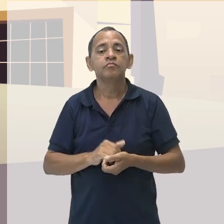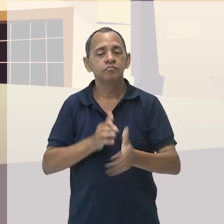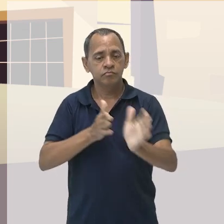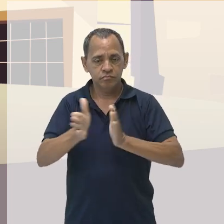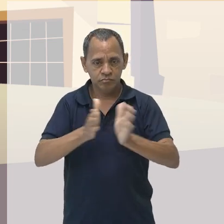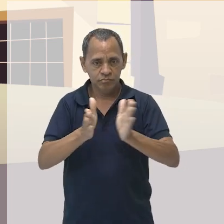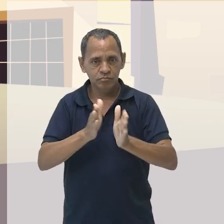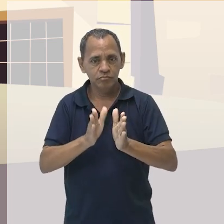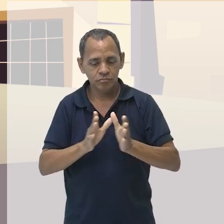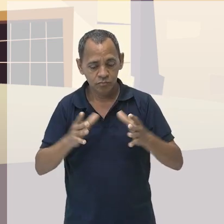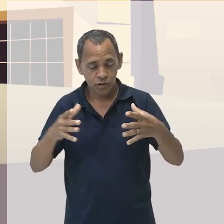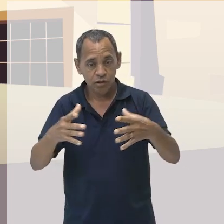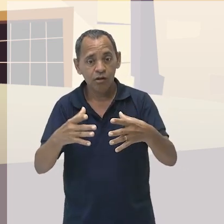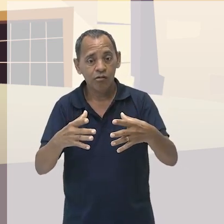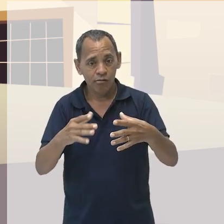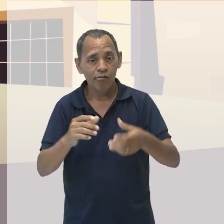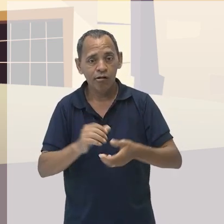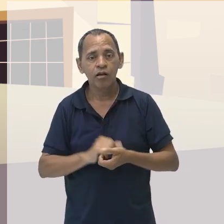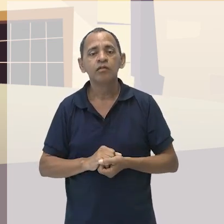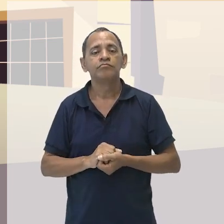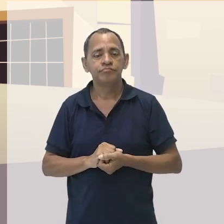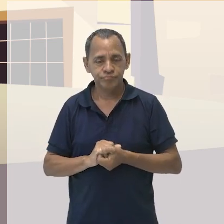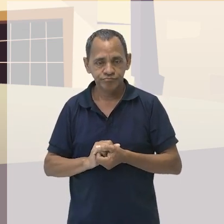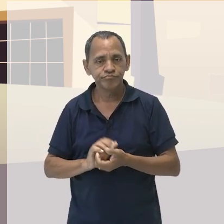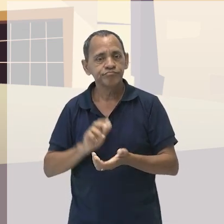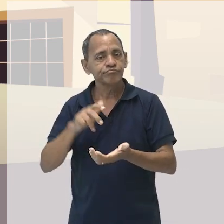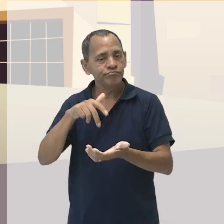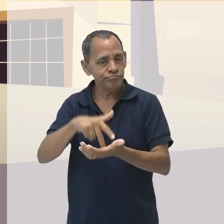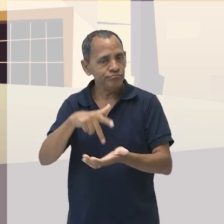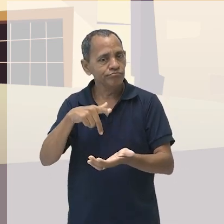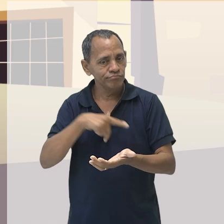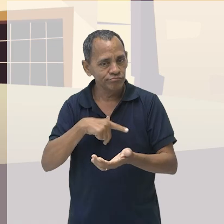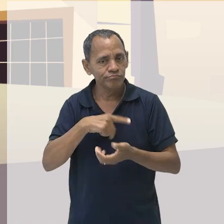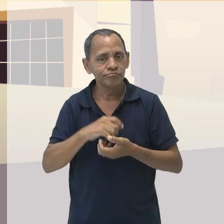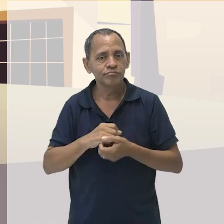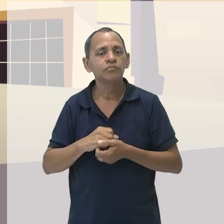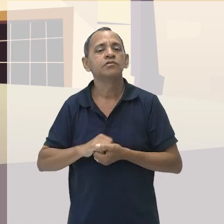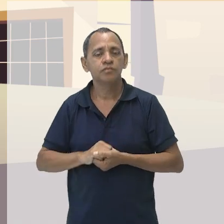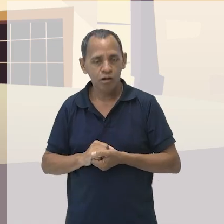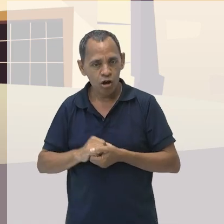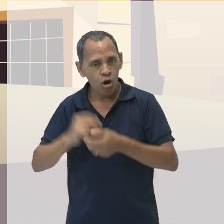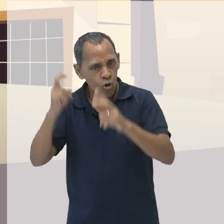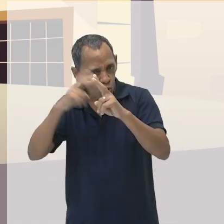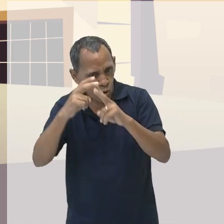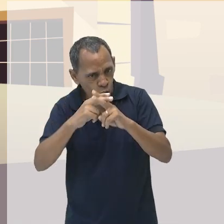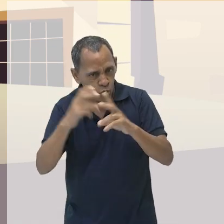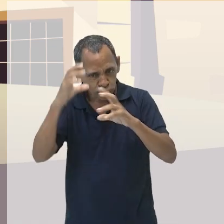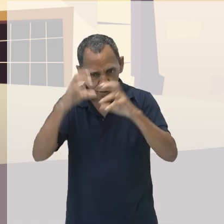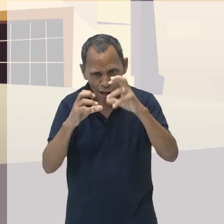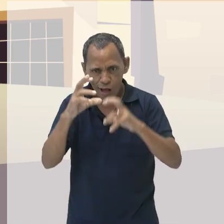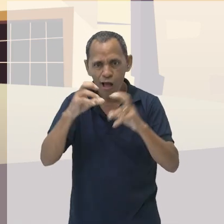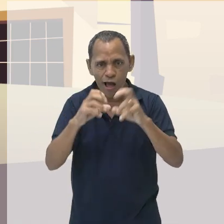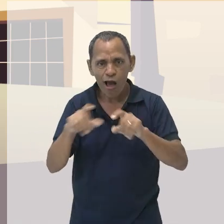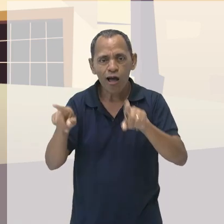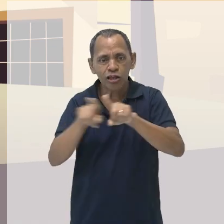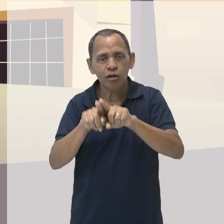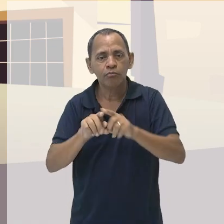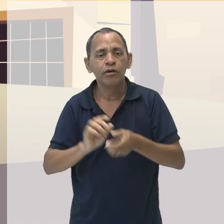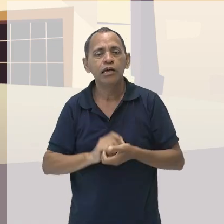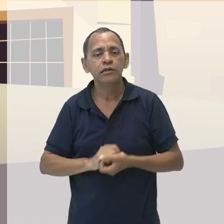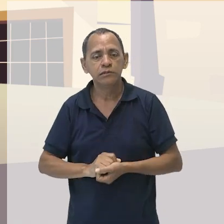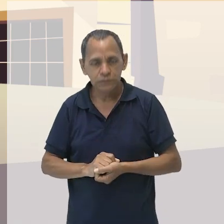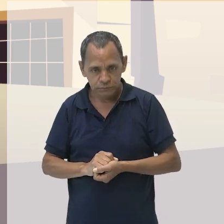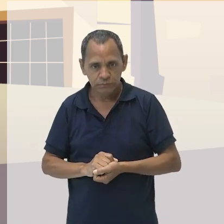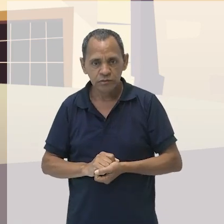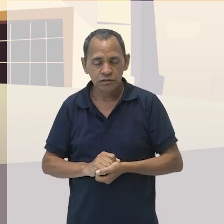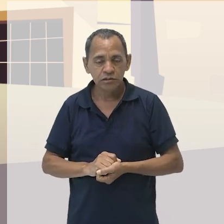de grandes combates e de muito derramamento de sangue. Tudo porque, quando esses gladiadores entravam em